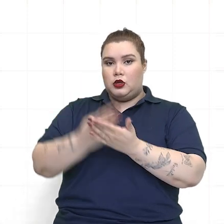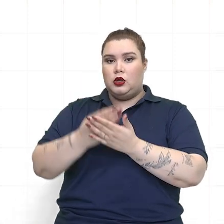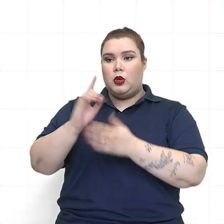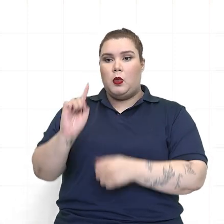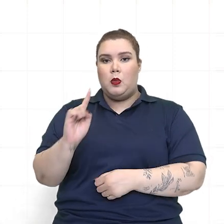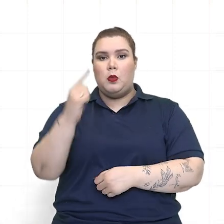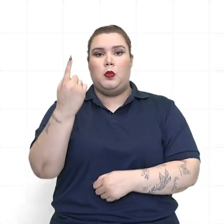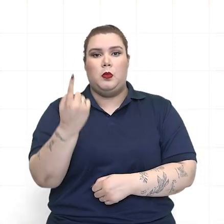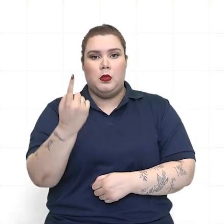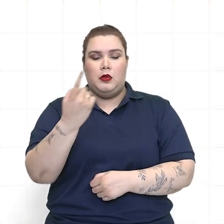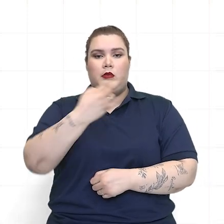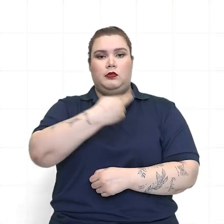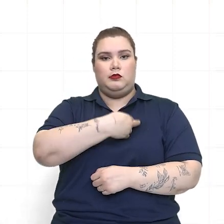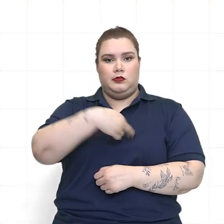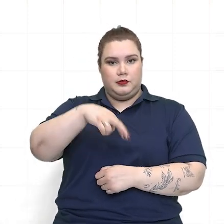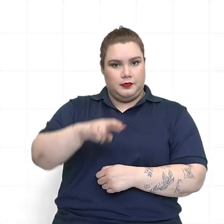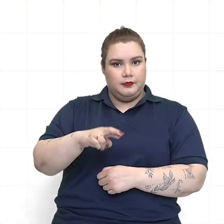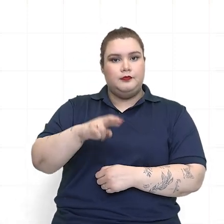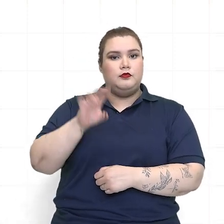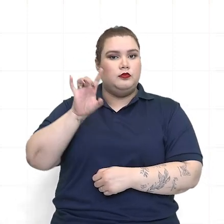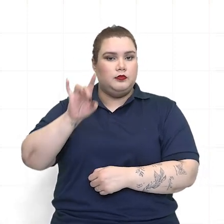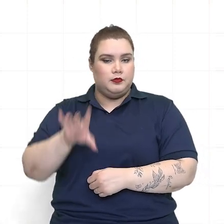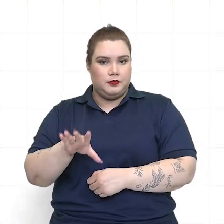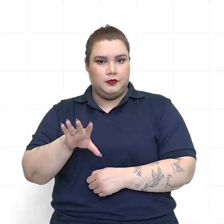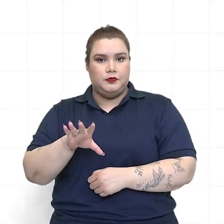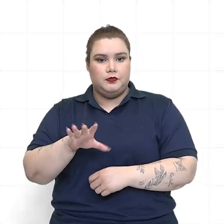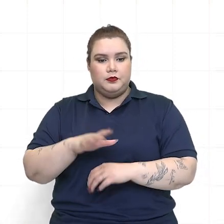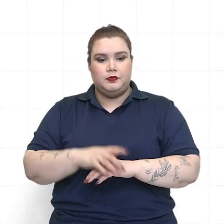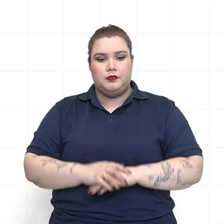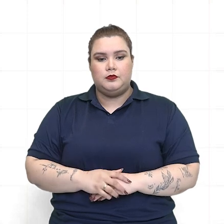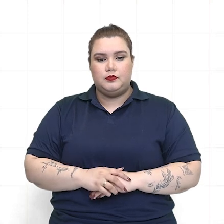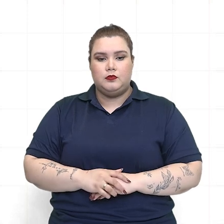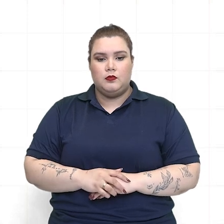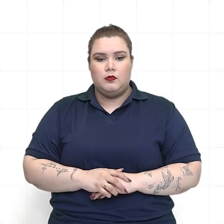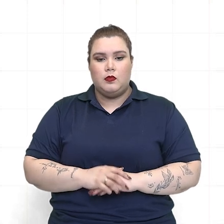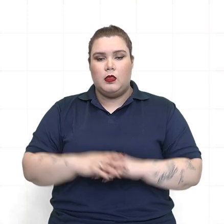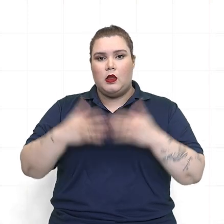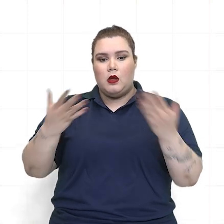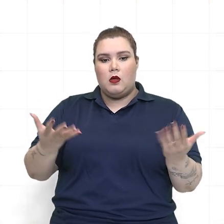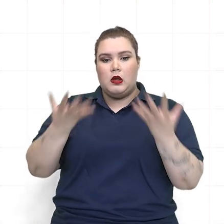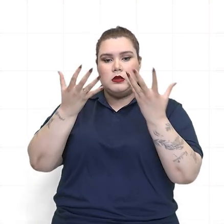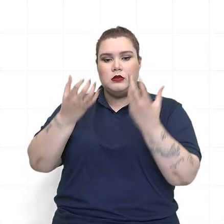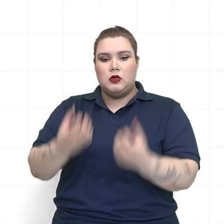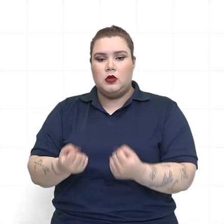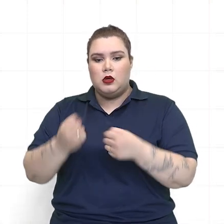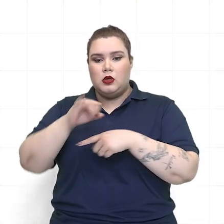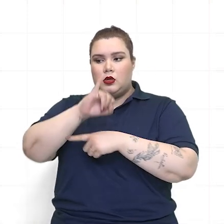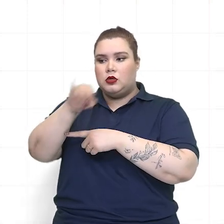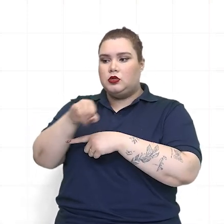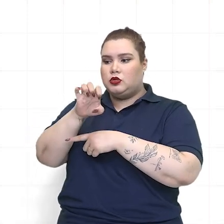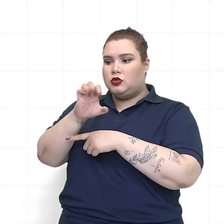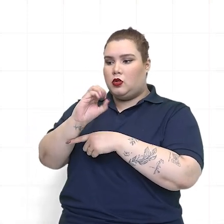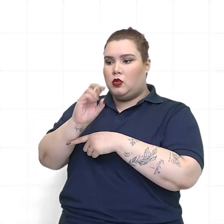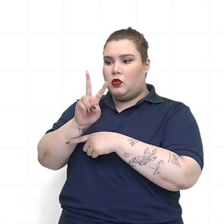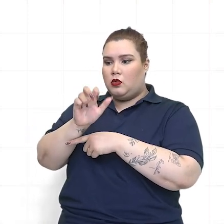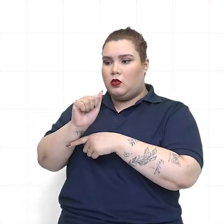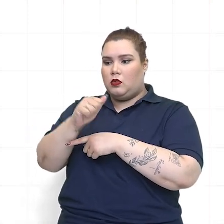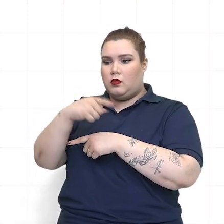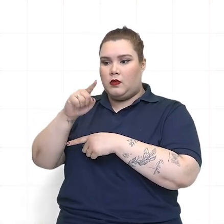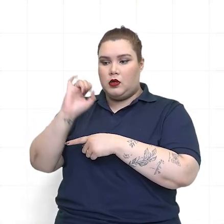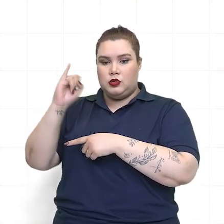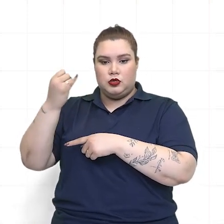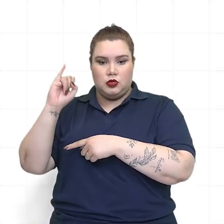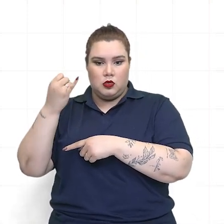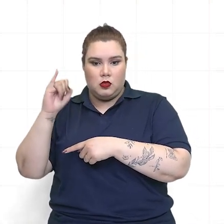monoteísmo, né? A crença em somente um Deus, adotando Jeová ou